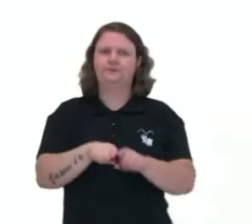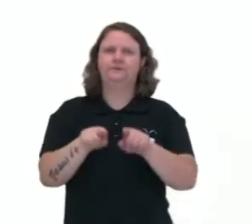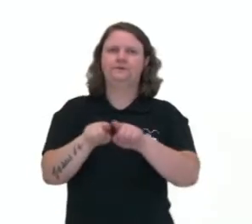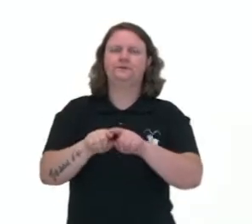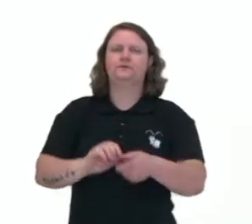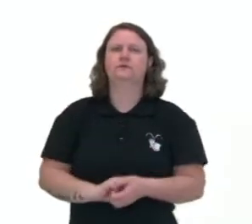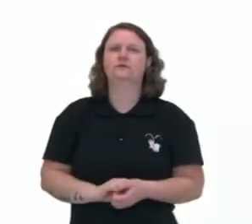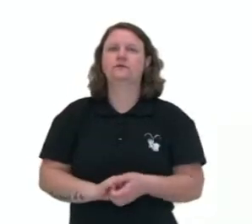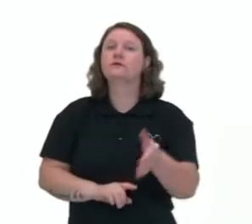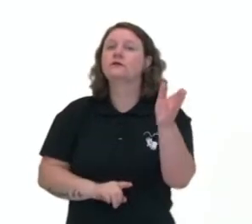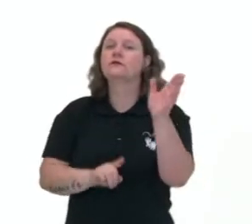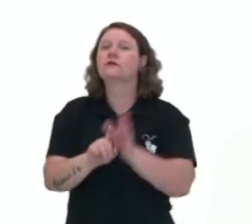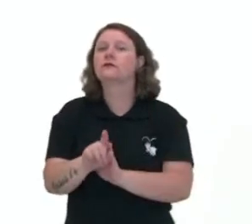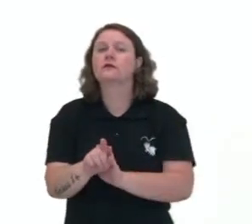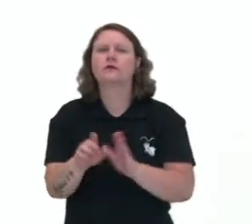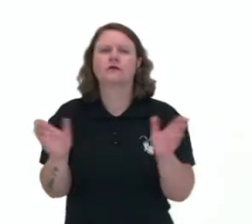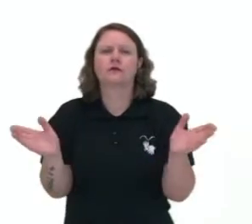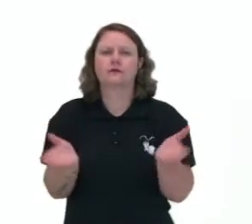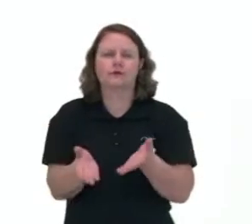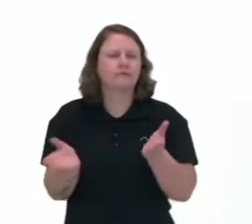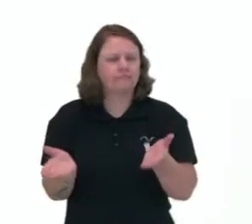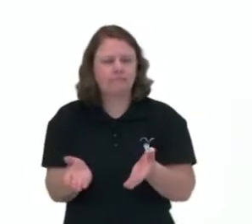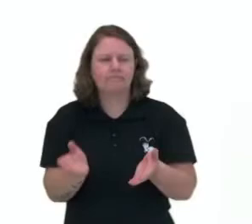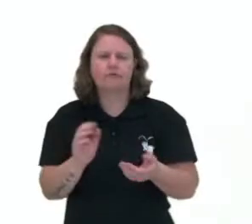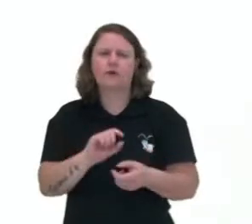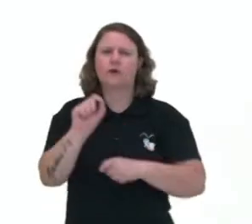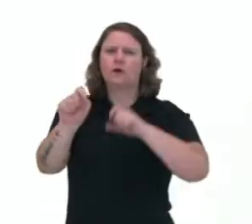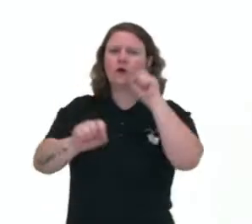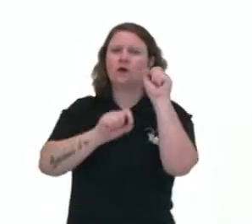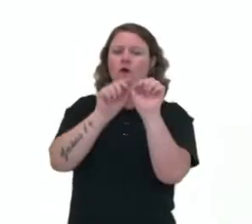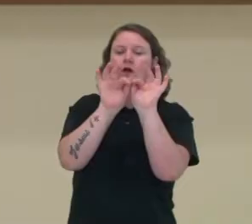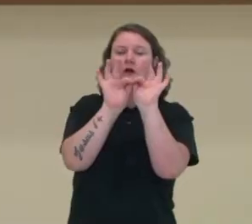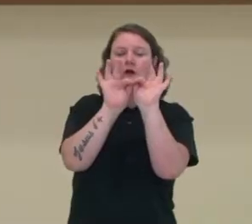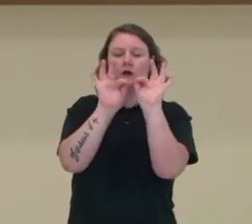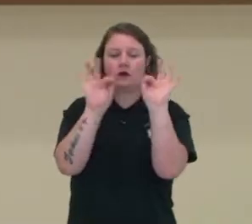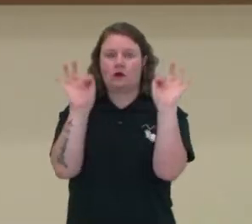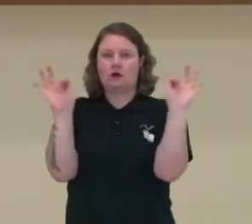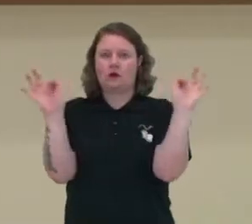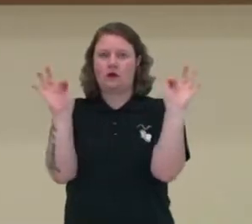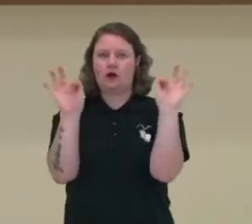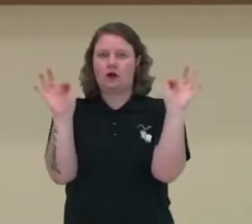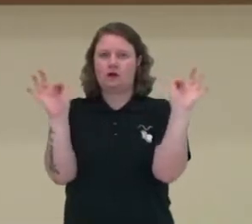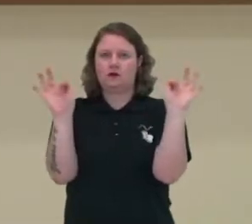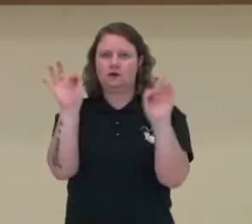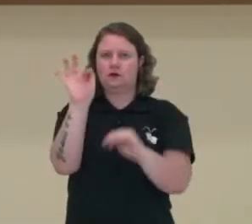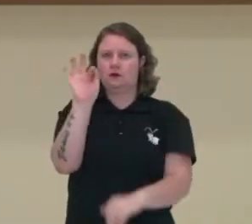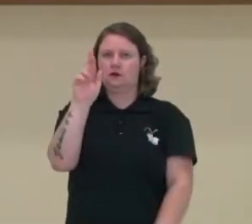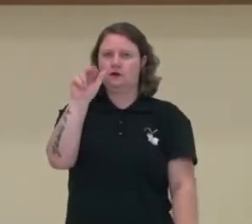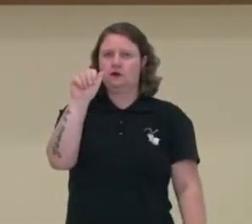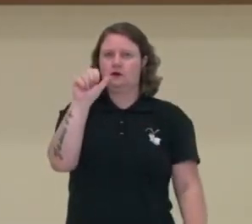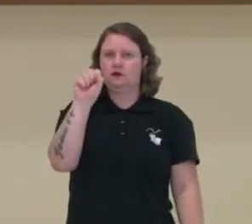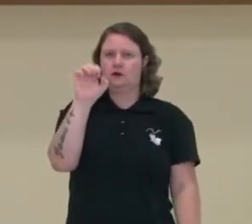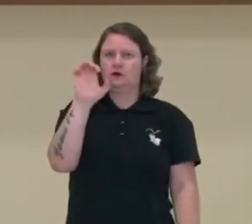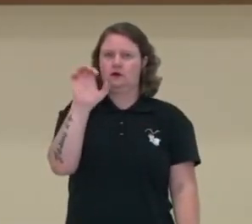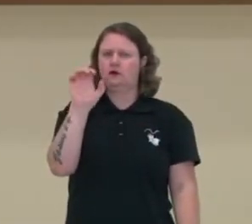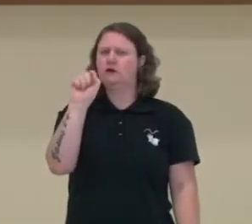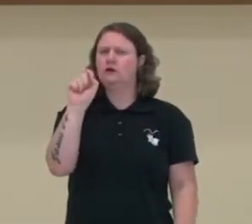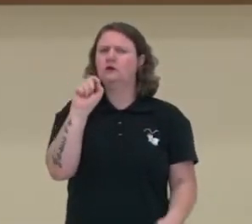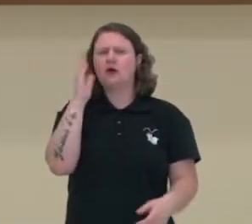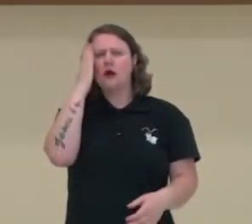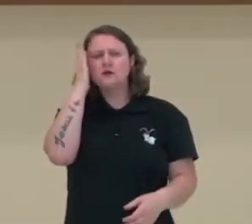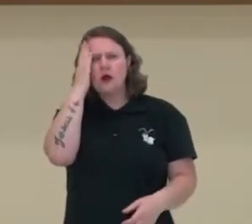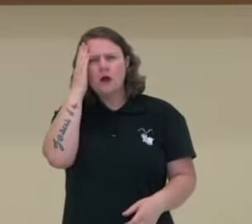Bom, a perguntinha que eu quero fazer para você é a seguinte: o que é uma frase? Você sabe, né? Como que você definiria para